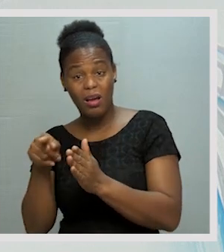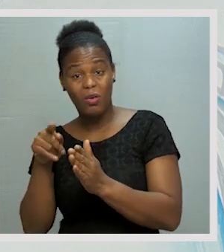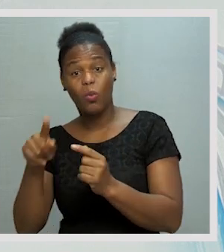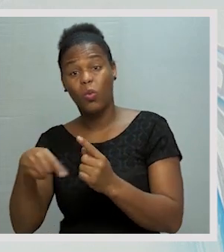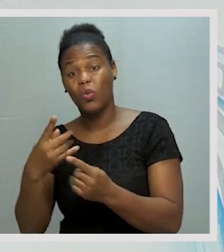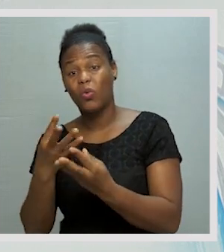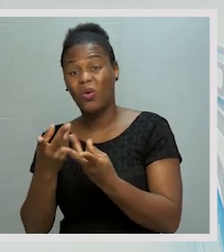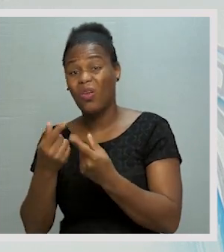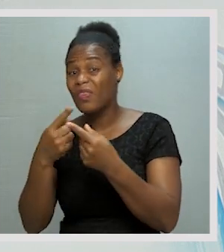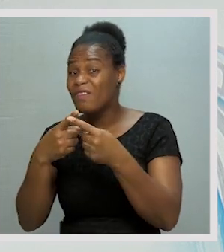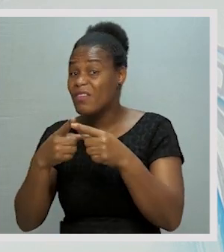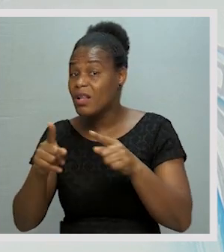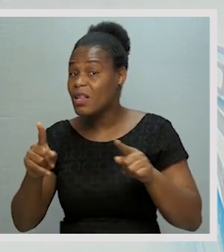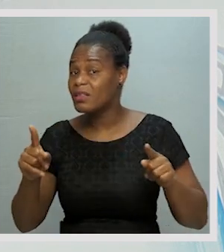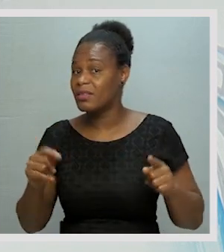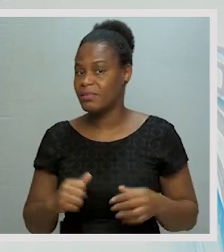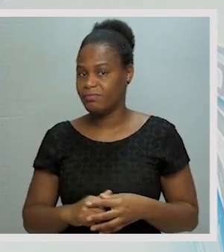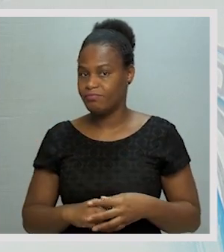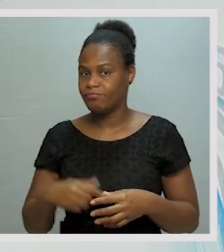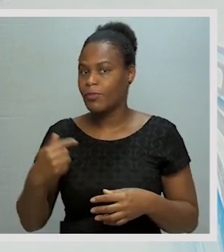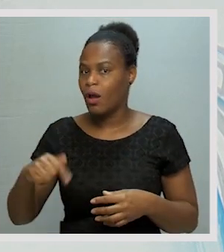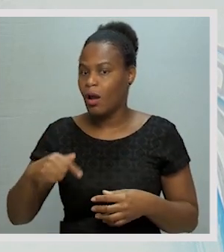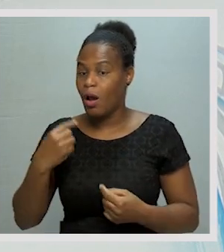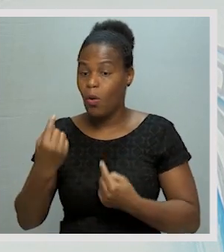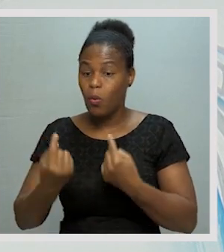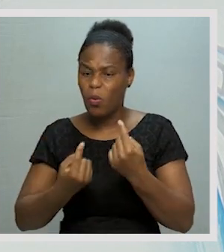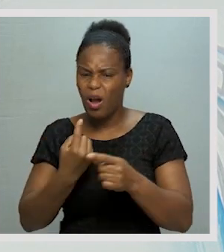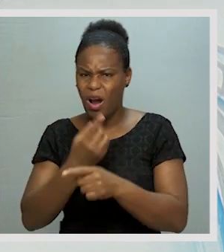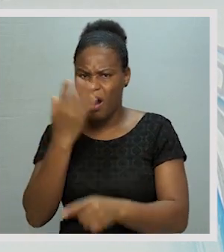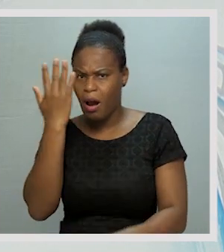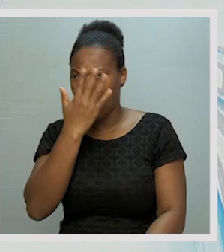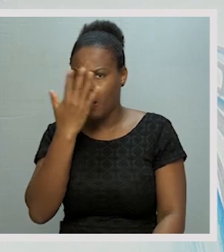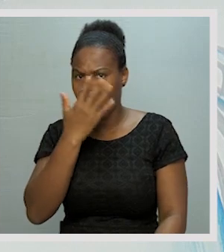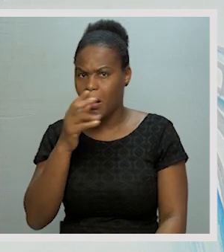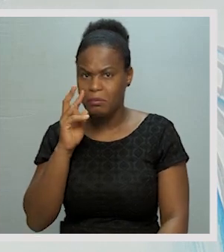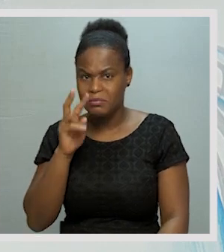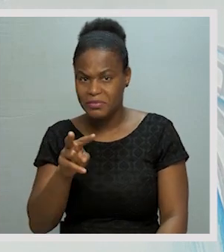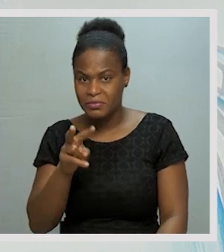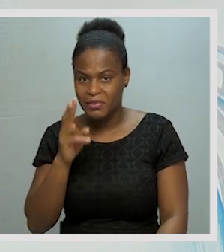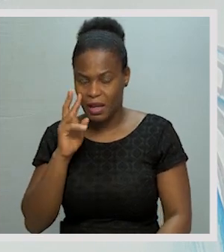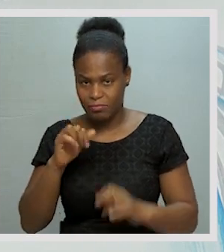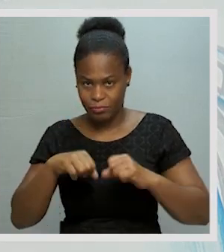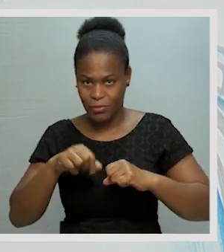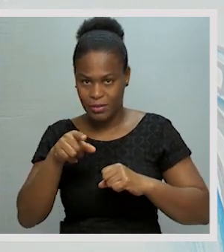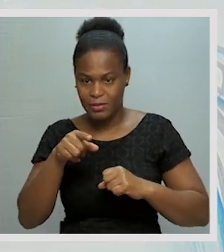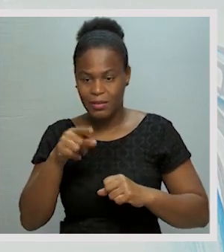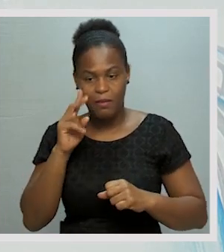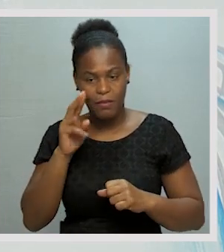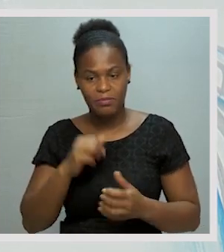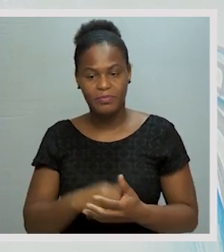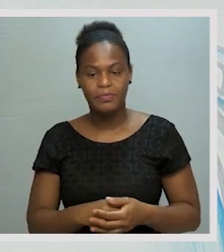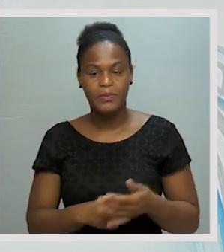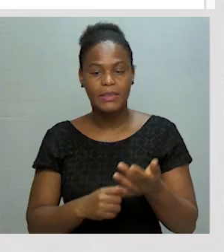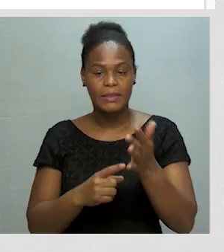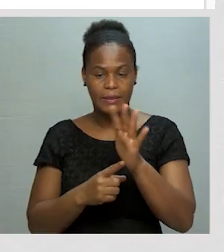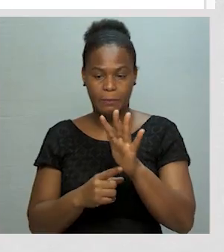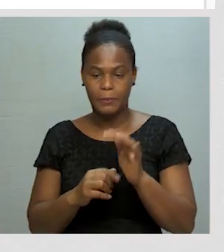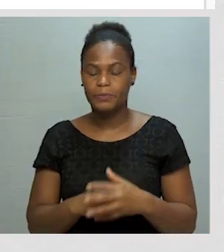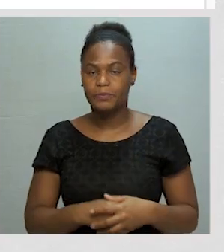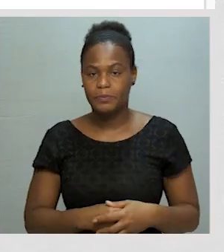temos 3 mais 6, 9. Nem sequer chegamos a uma